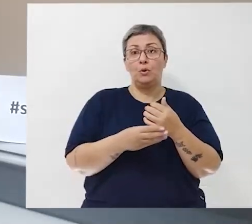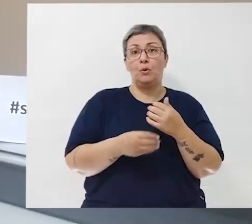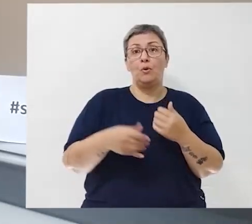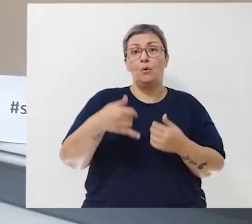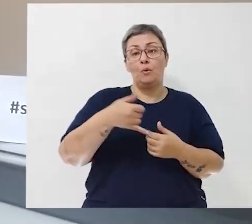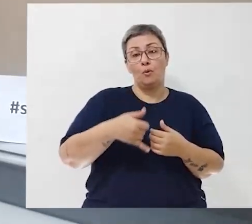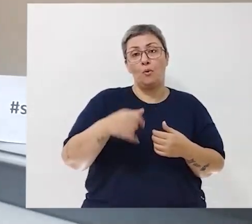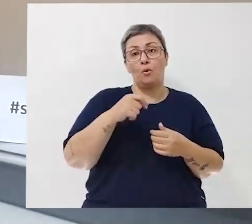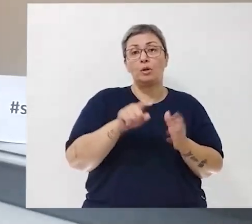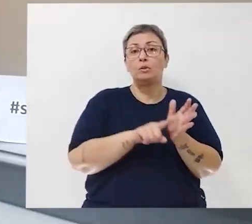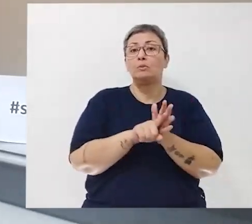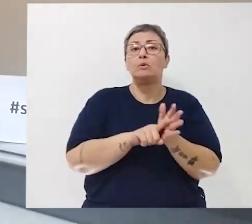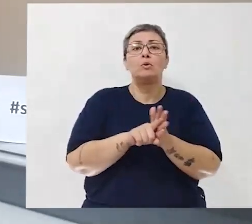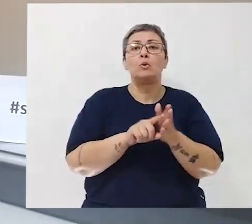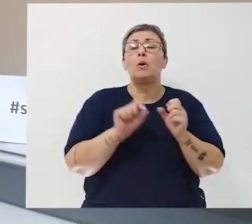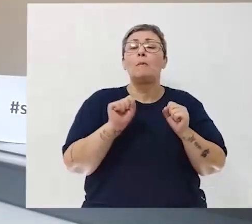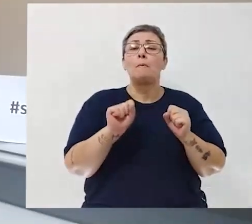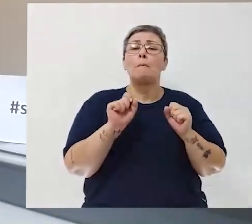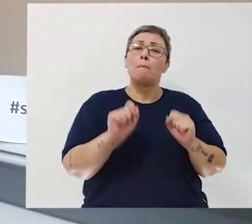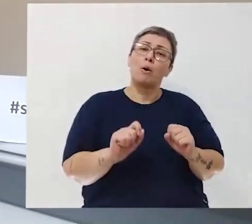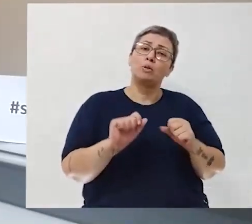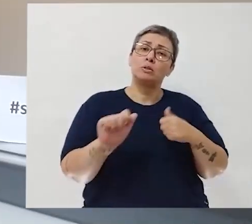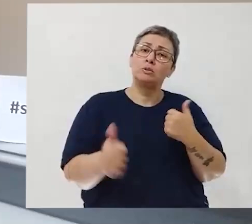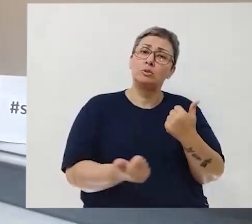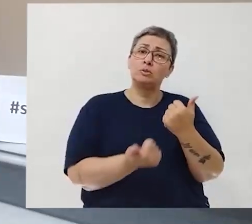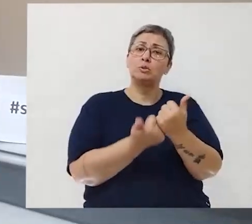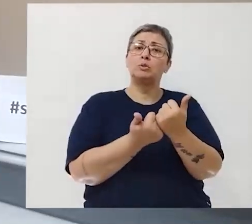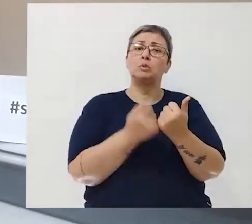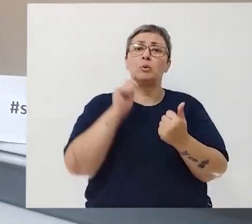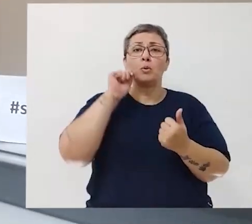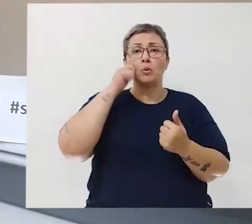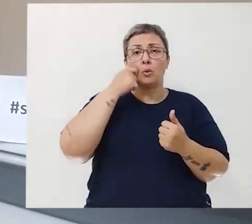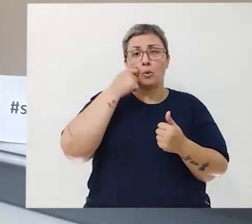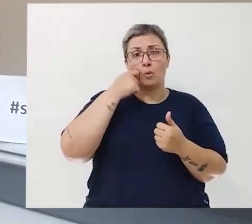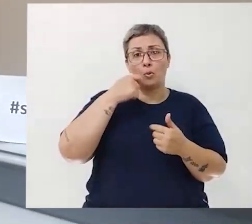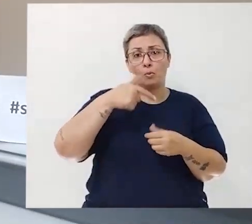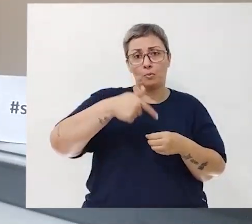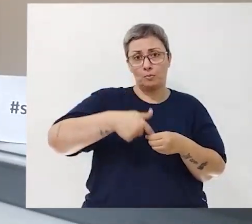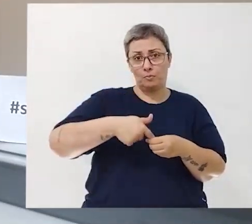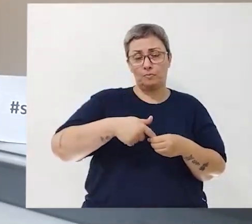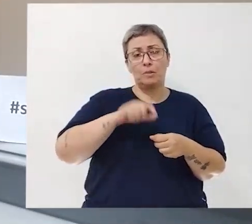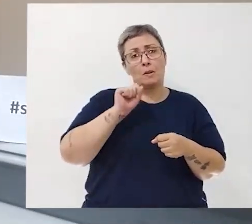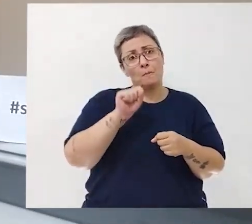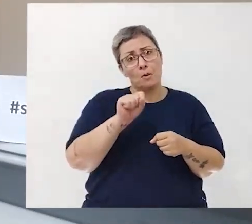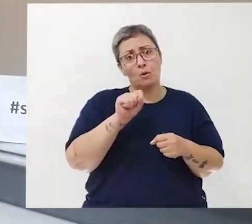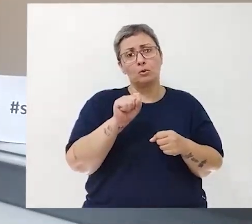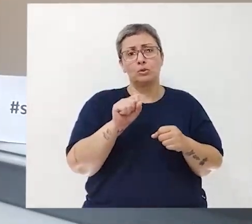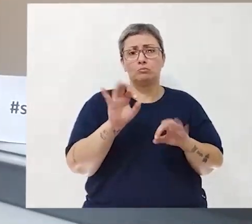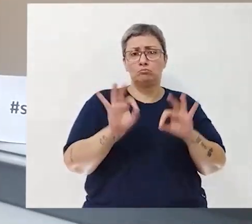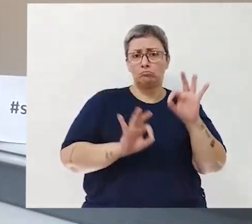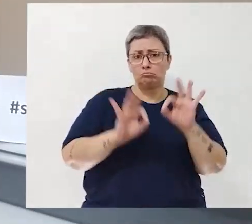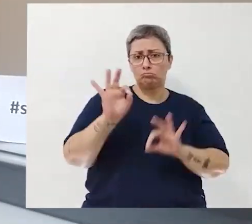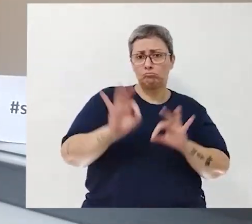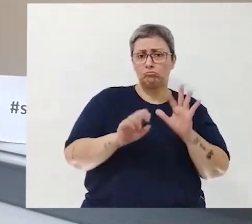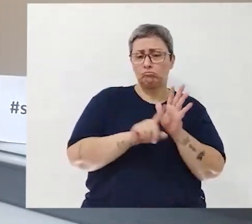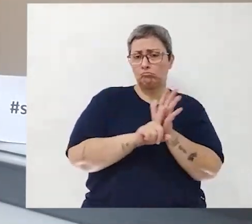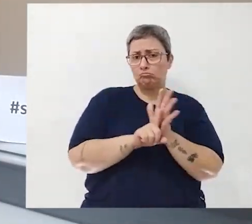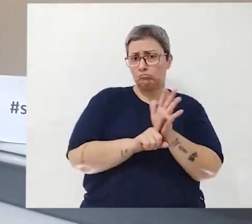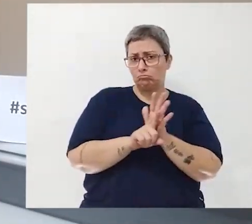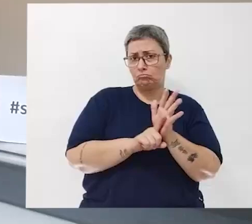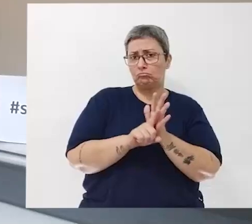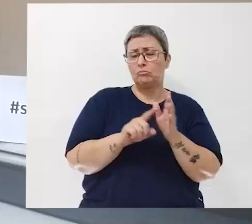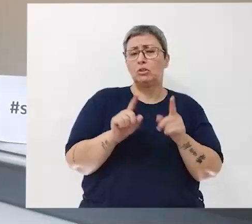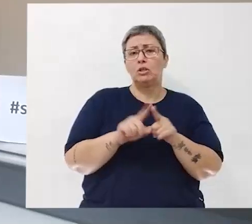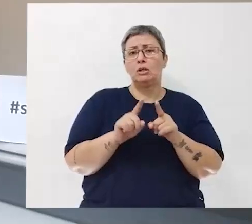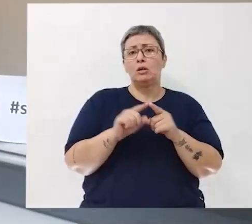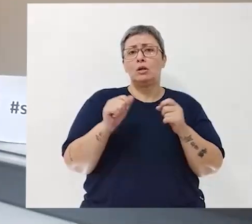pesquisa. Quais fontes possíveis para substituir o petróleo? Você pode formatar esta pesquisa,